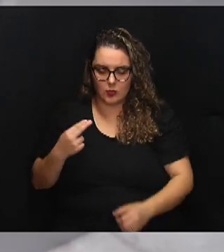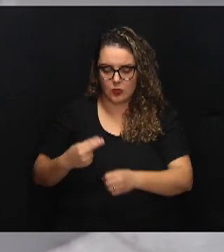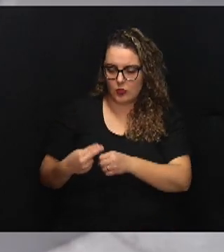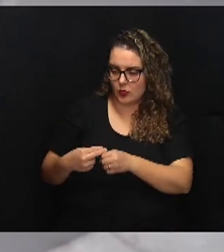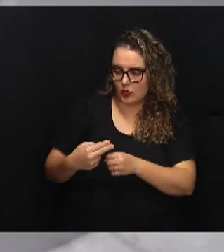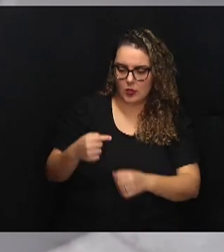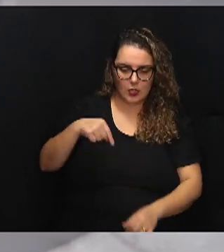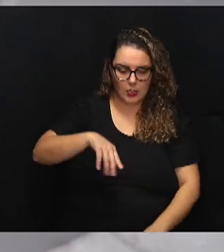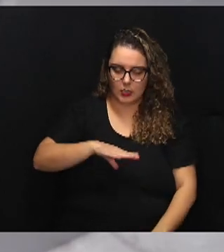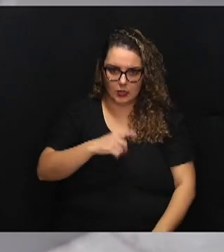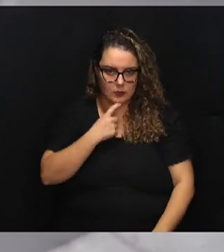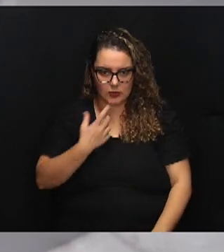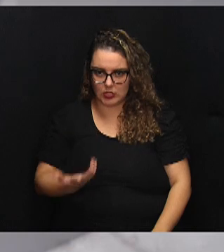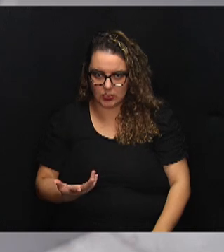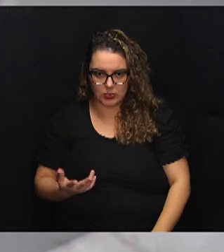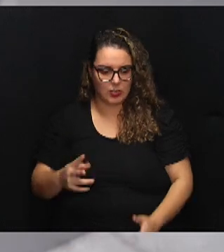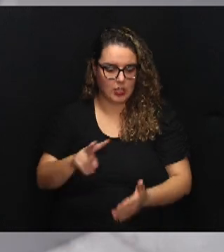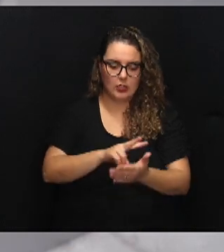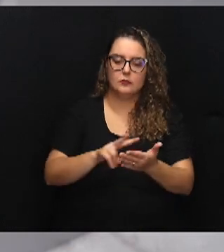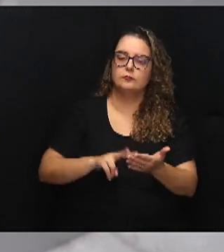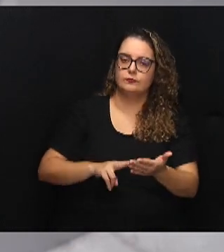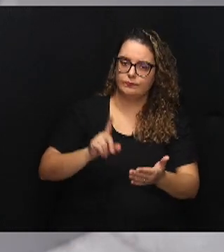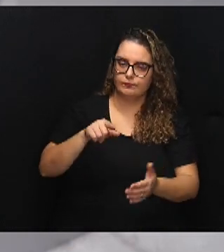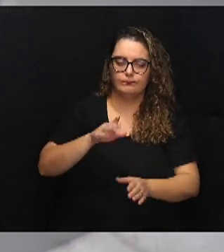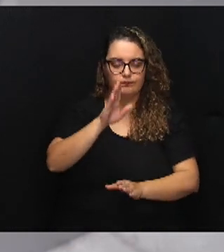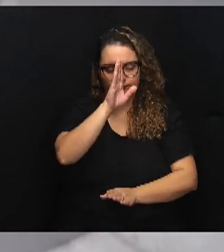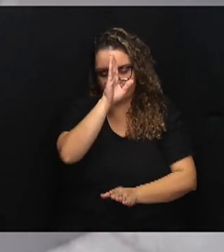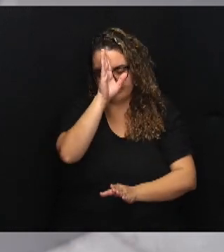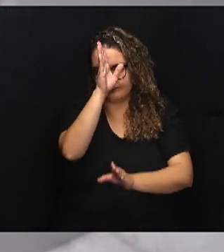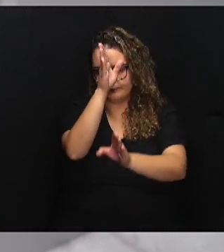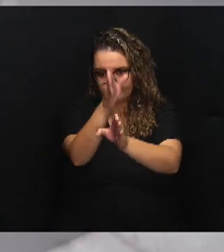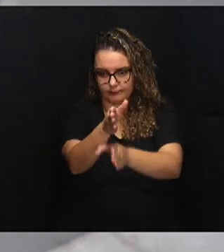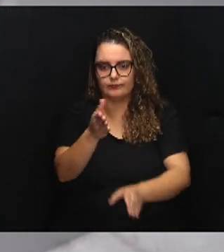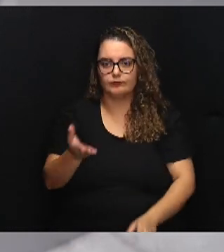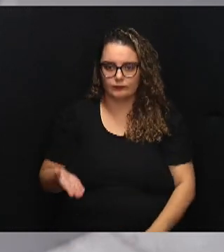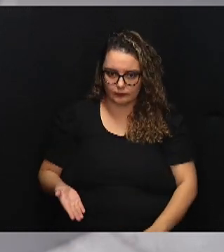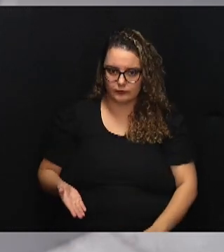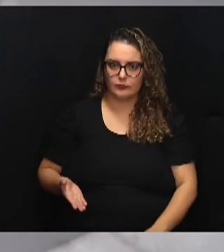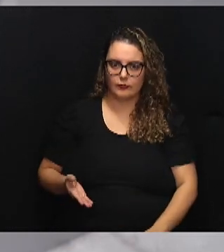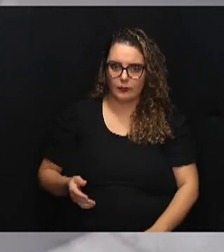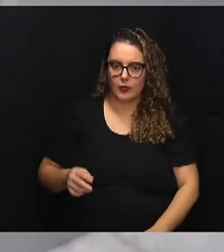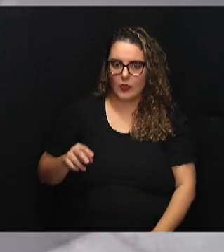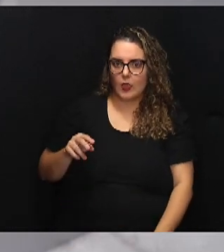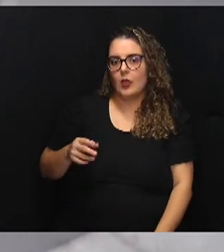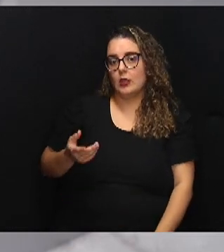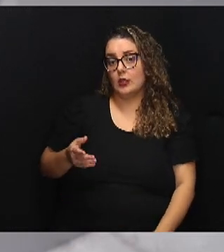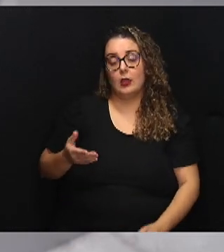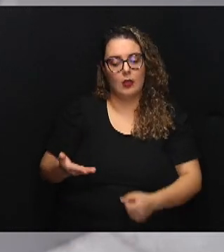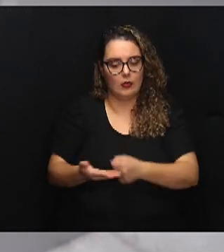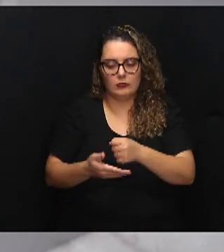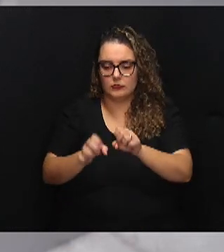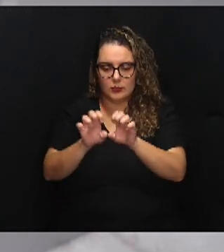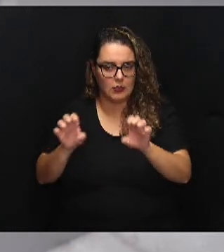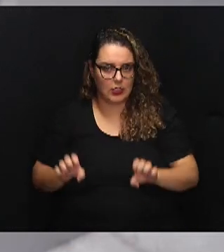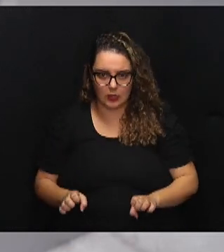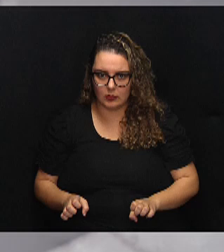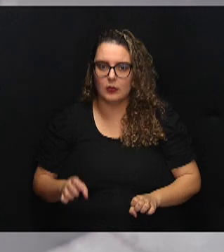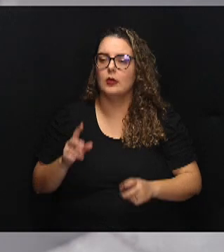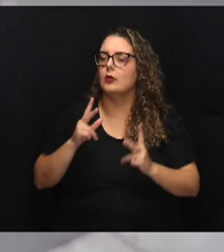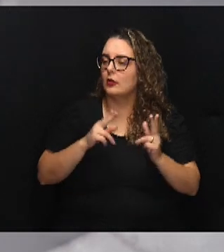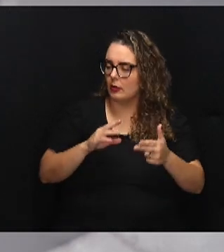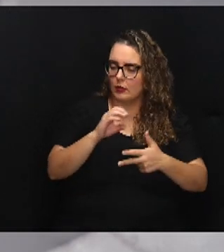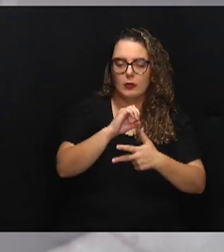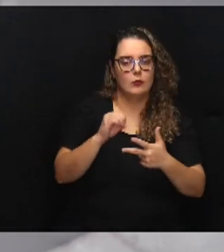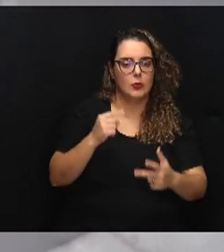aqui em Campinas, a leitura é um eixo, como colocado pela FEMVEST, é um eixo estruturante da prova, e o mesmo se aplica ao Enem. Então a gente está pensando